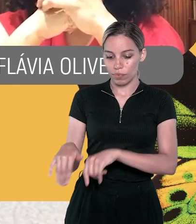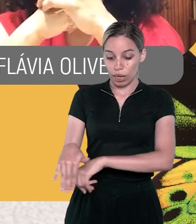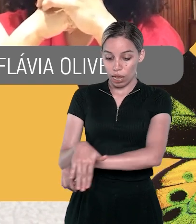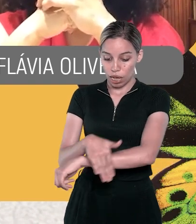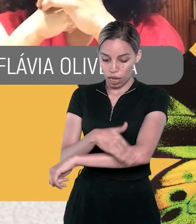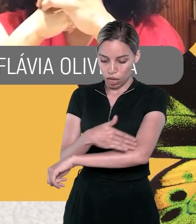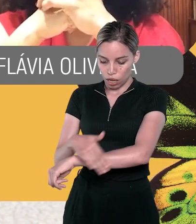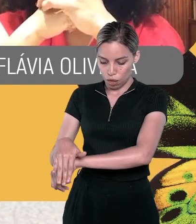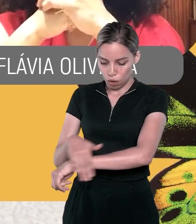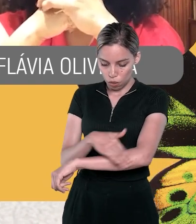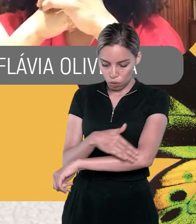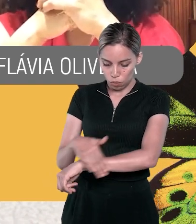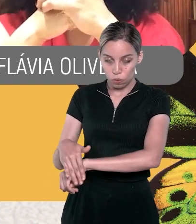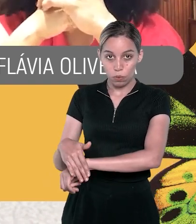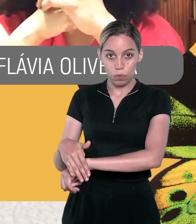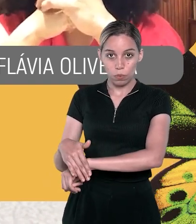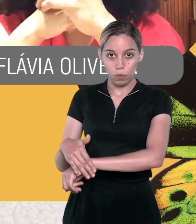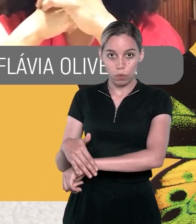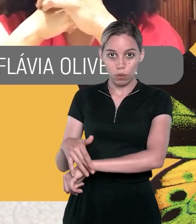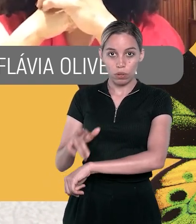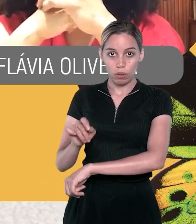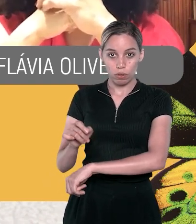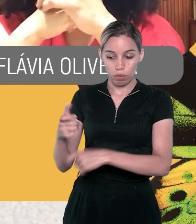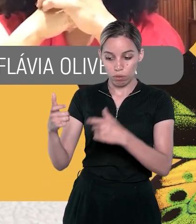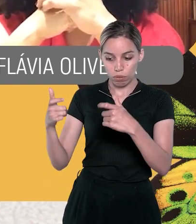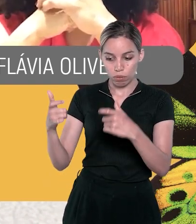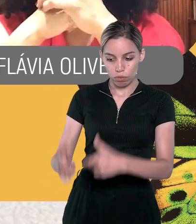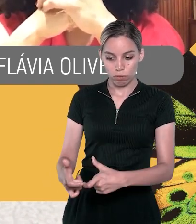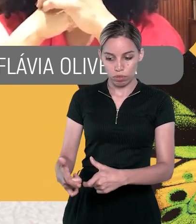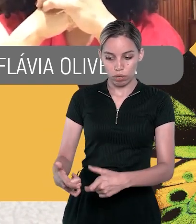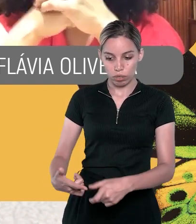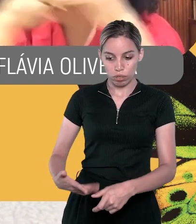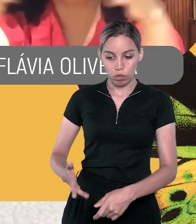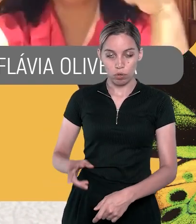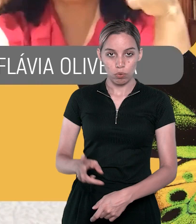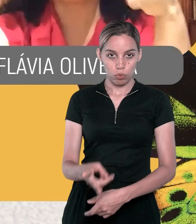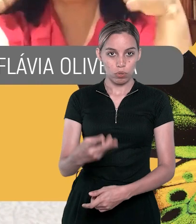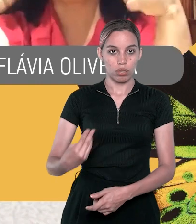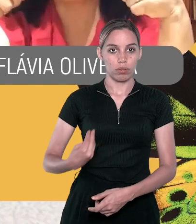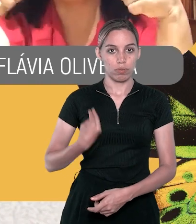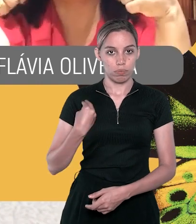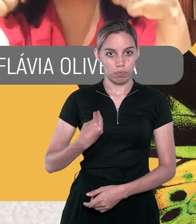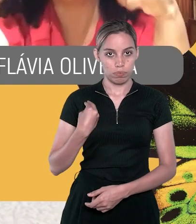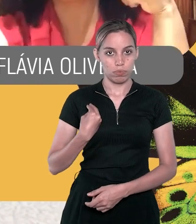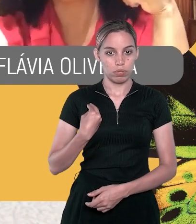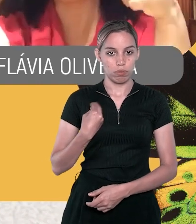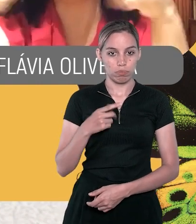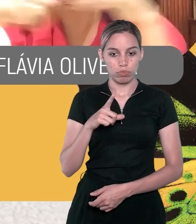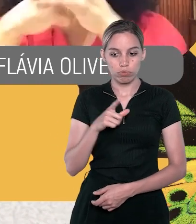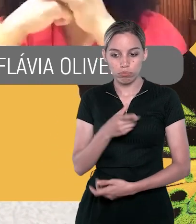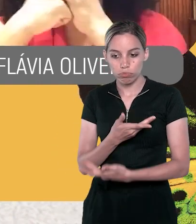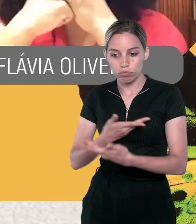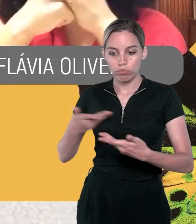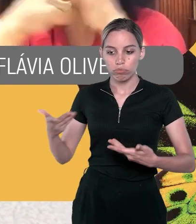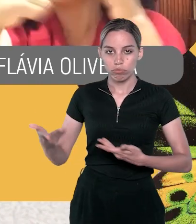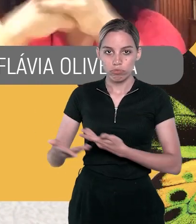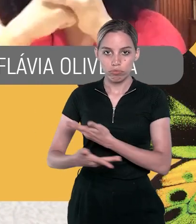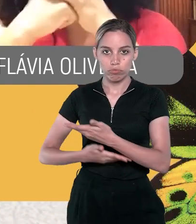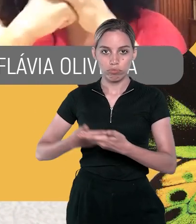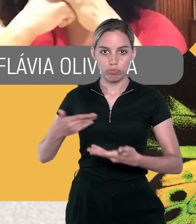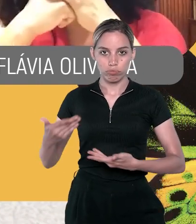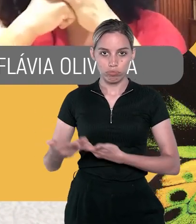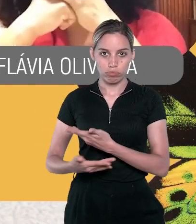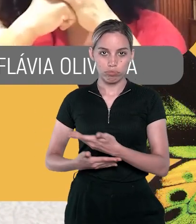é o espaço, é um espaço vital. Agora, e aí é um espaço de convivência, de interação. De quem ocupa a